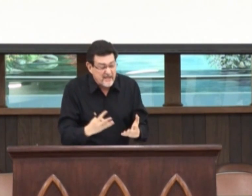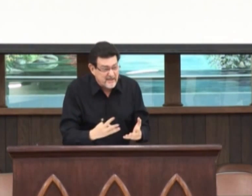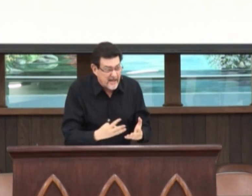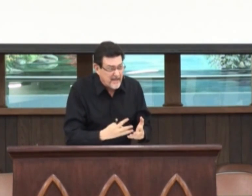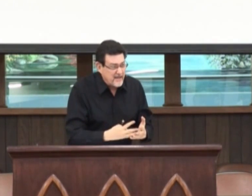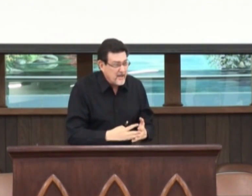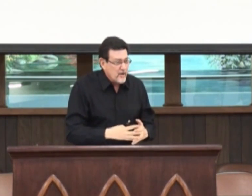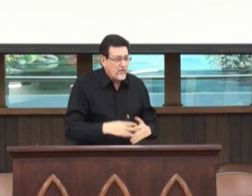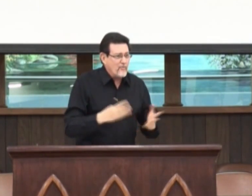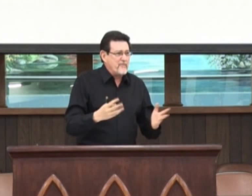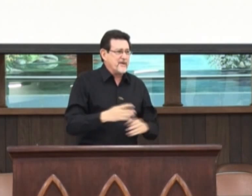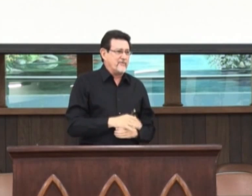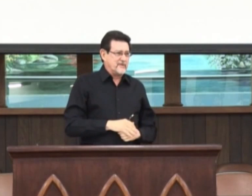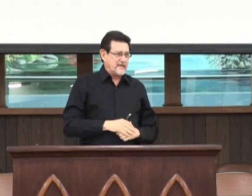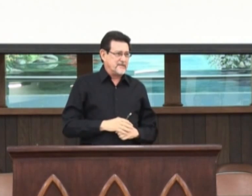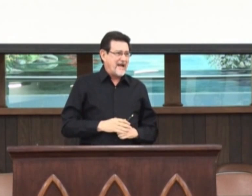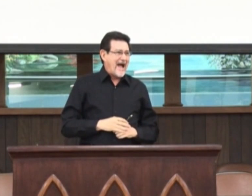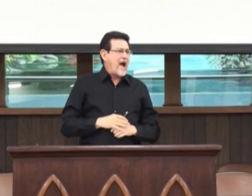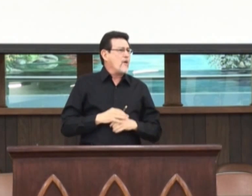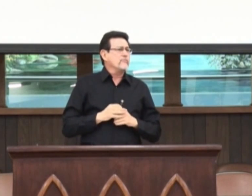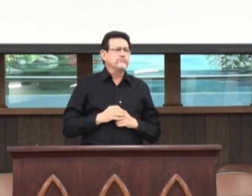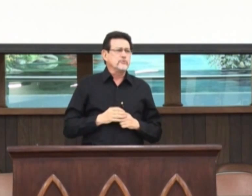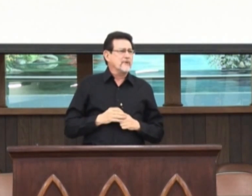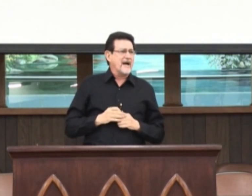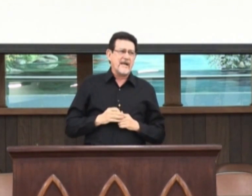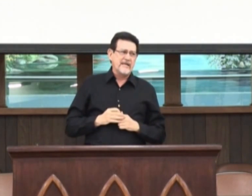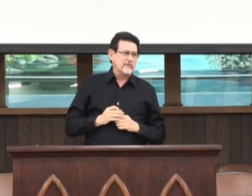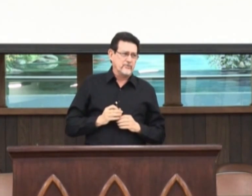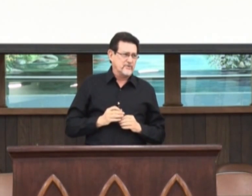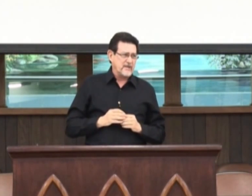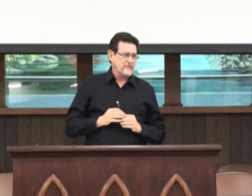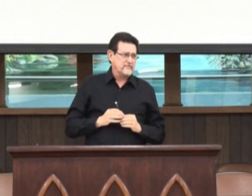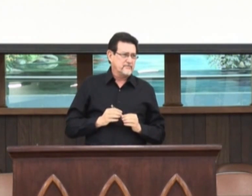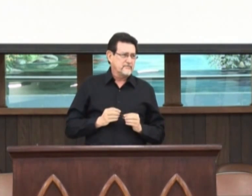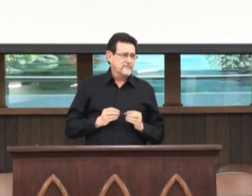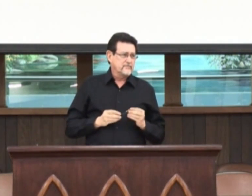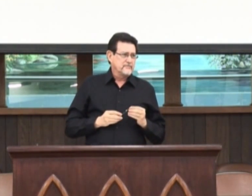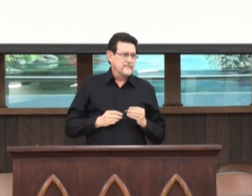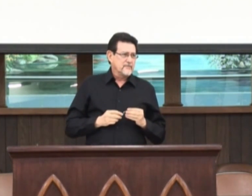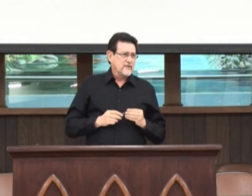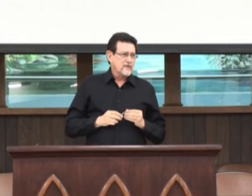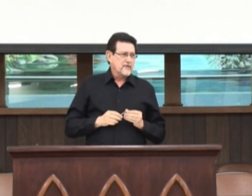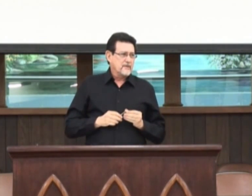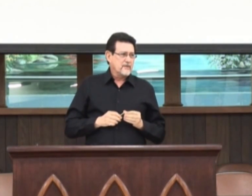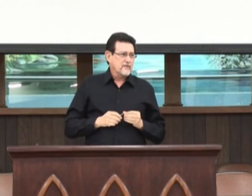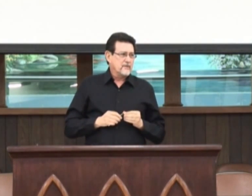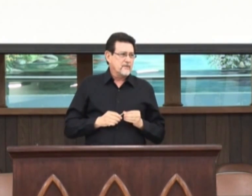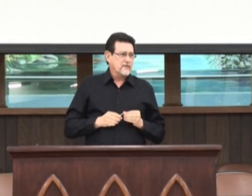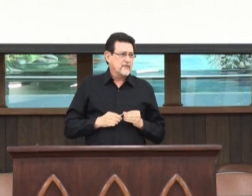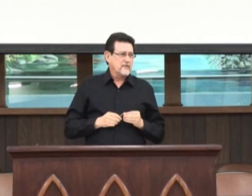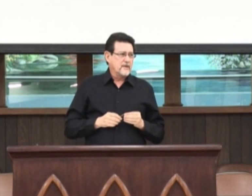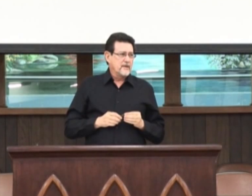que vocês têm como a minha vontade. Há um lugar lindo no céu.